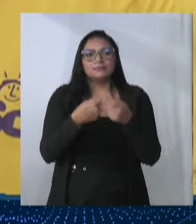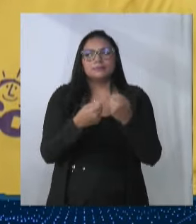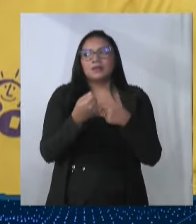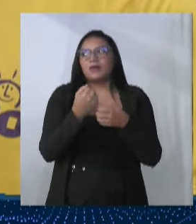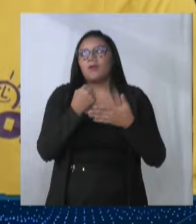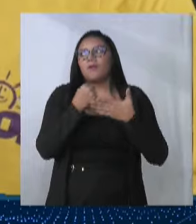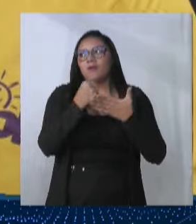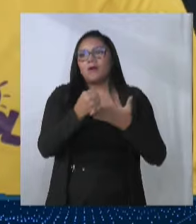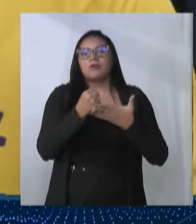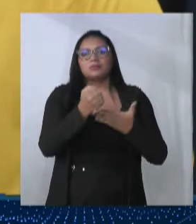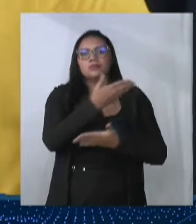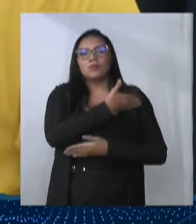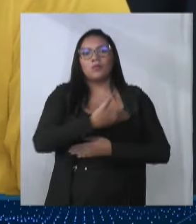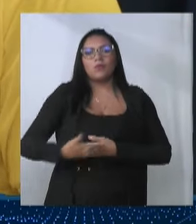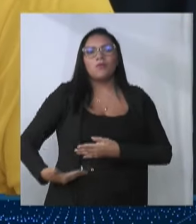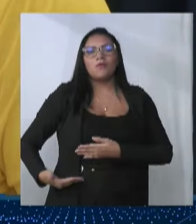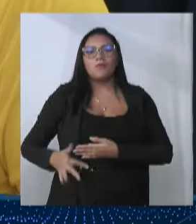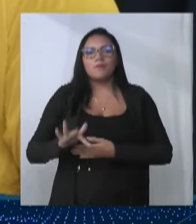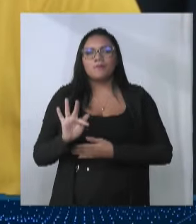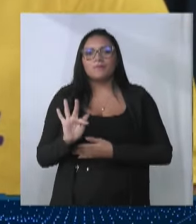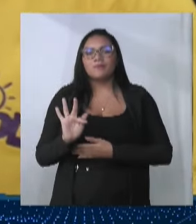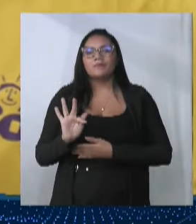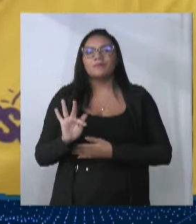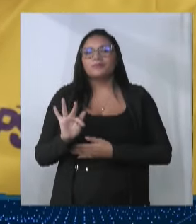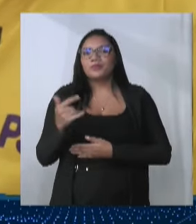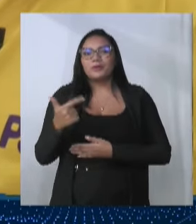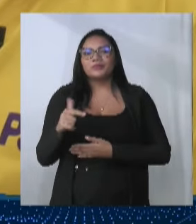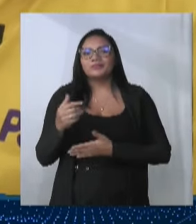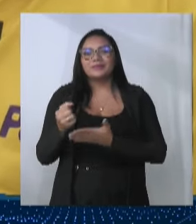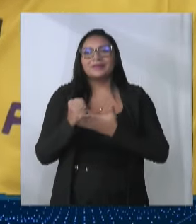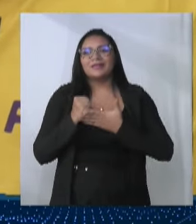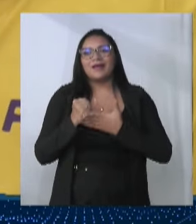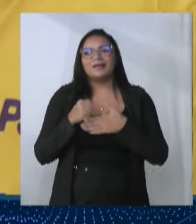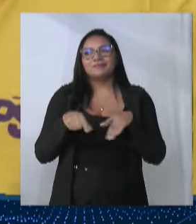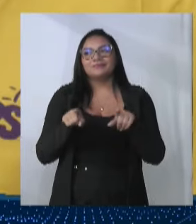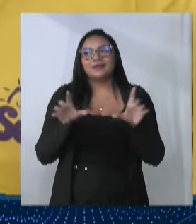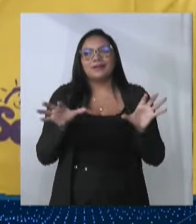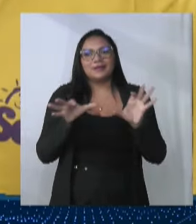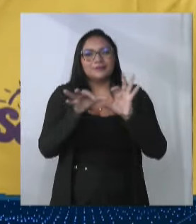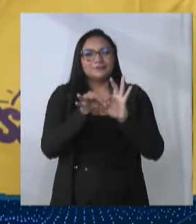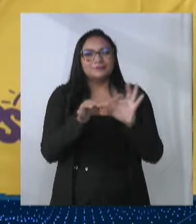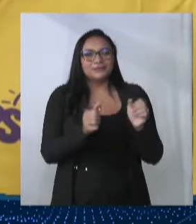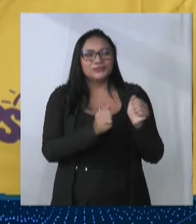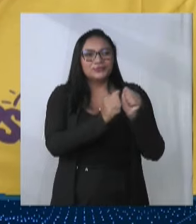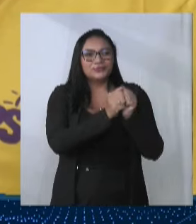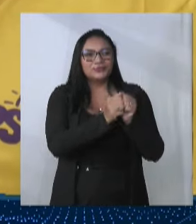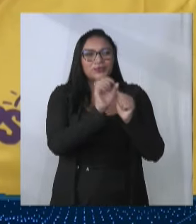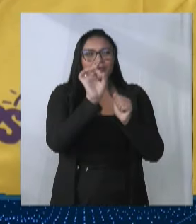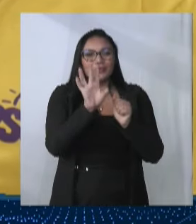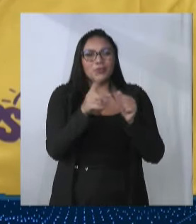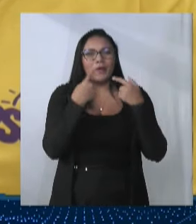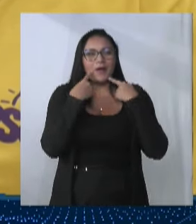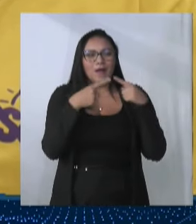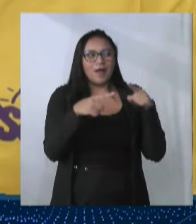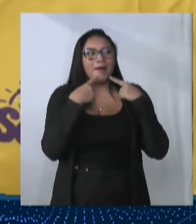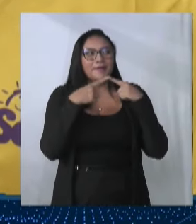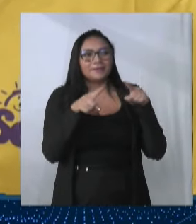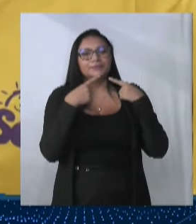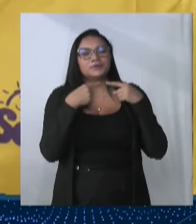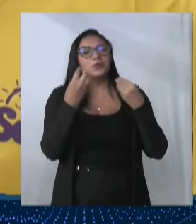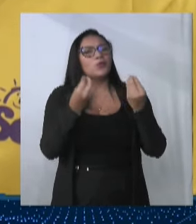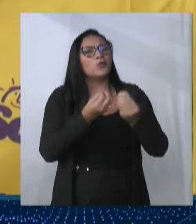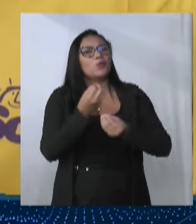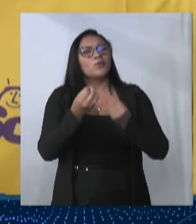ajuda do governo federal e nem de parlamentar, que às vezes se juntam só para criticar. Como você